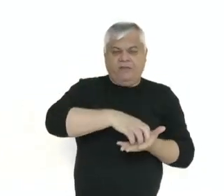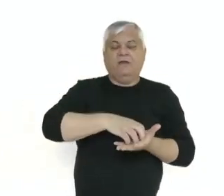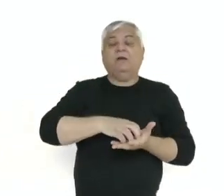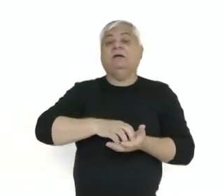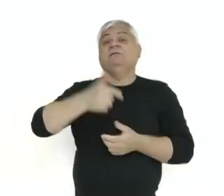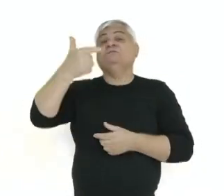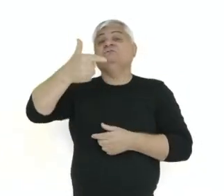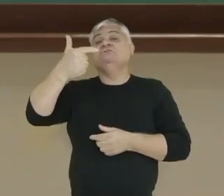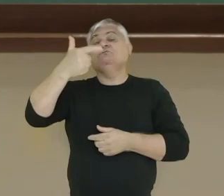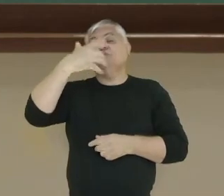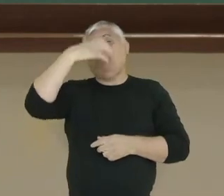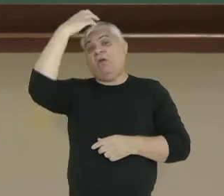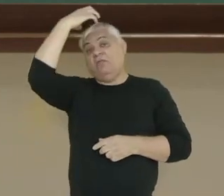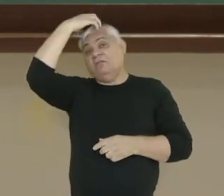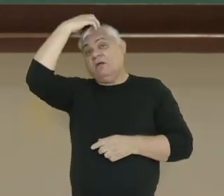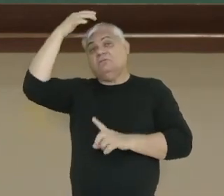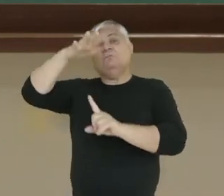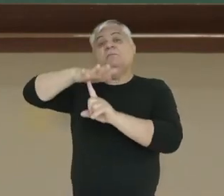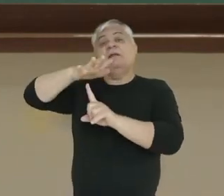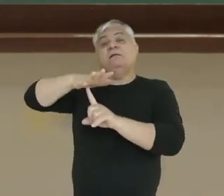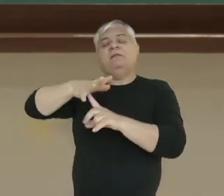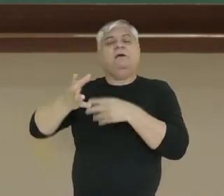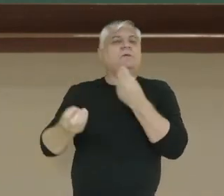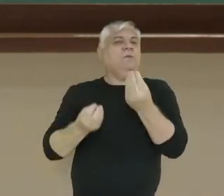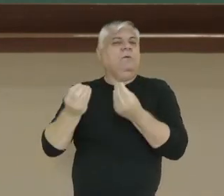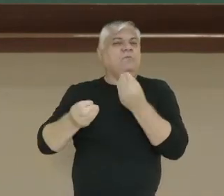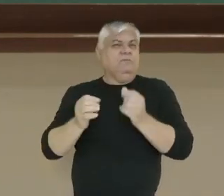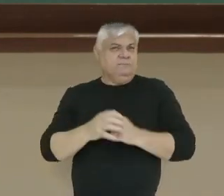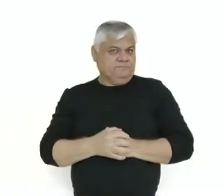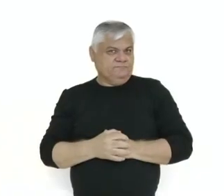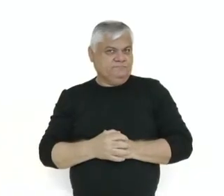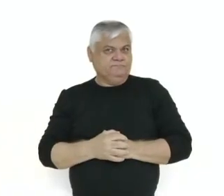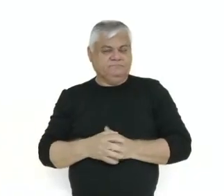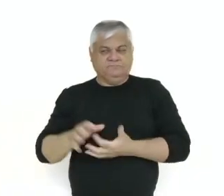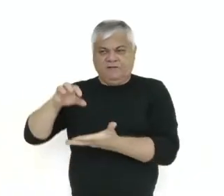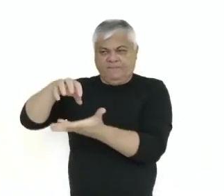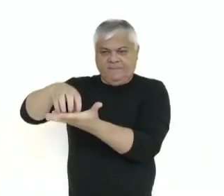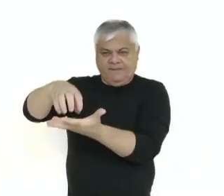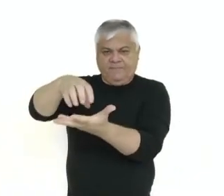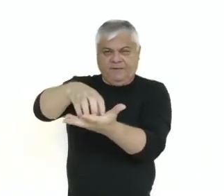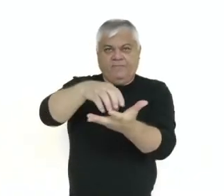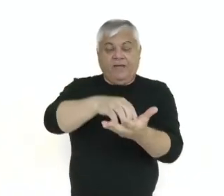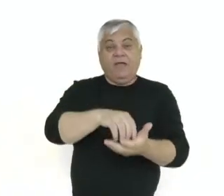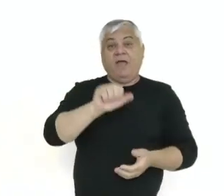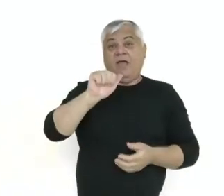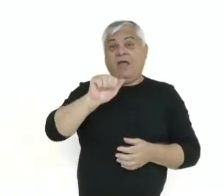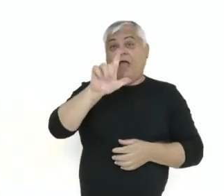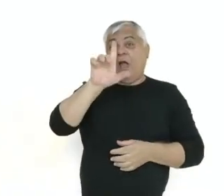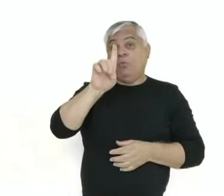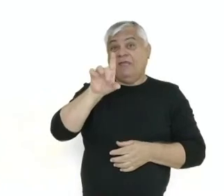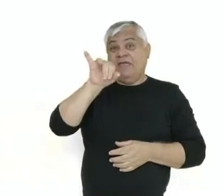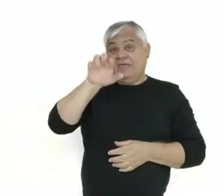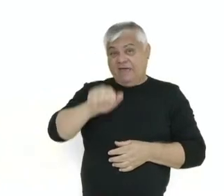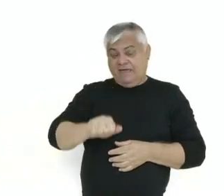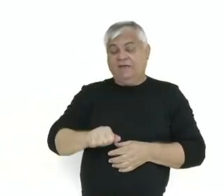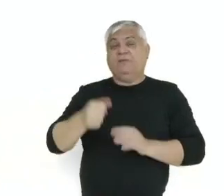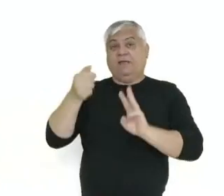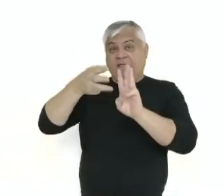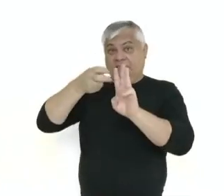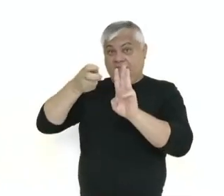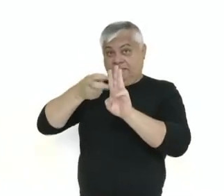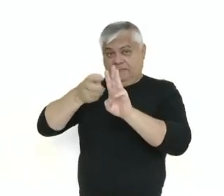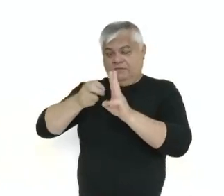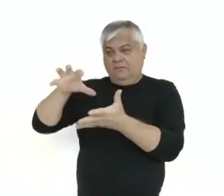segundo reinado no Paraná? E esses aldeamentos que foram feitos para as populações indígenas,